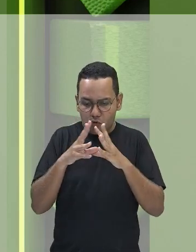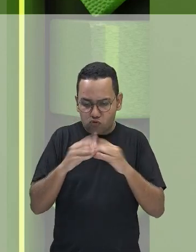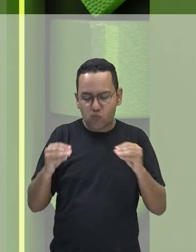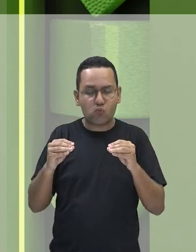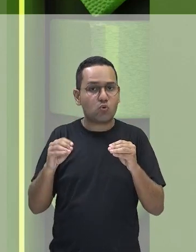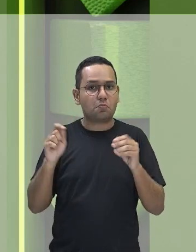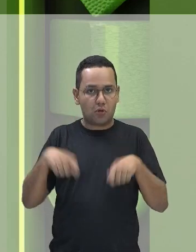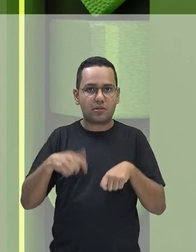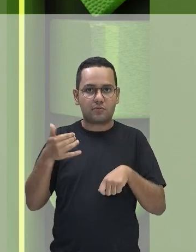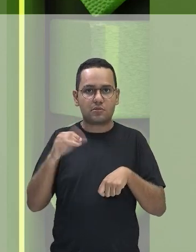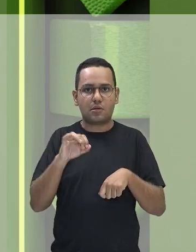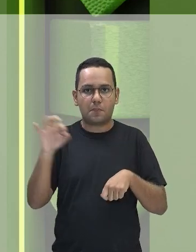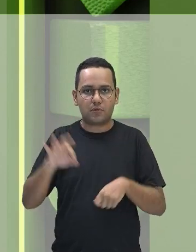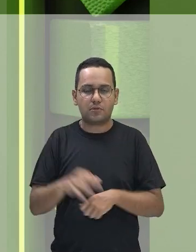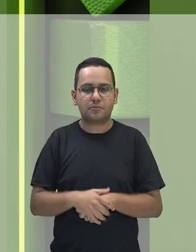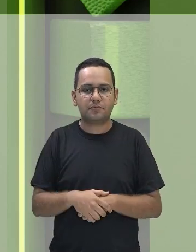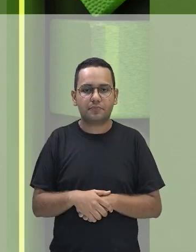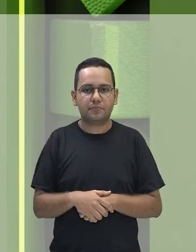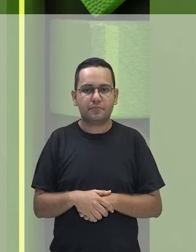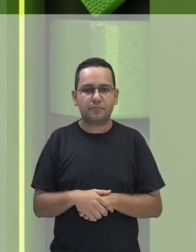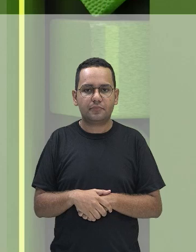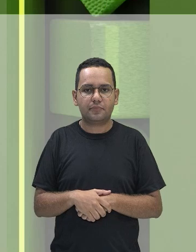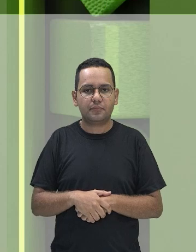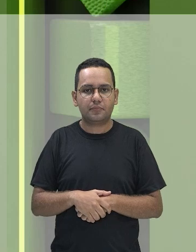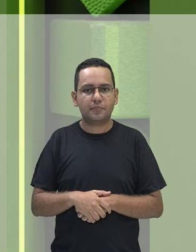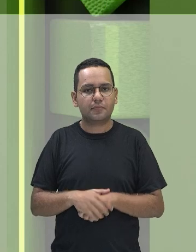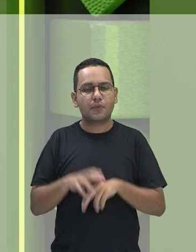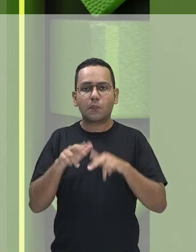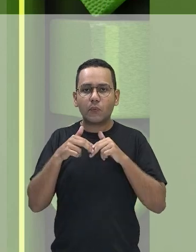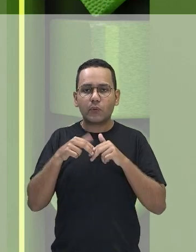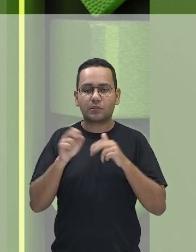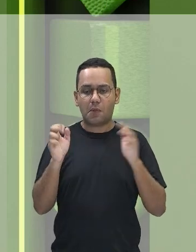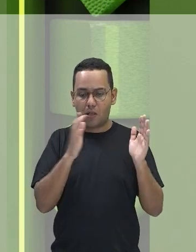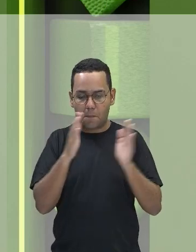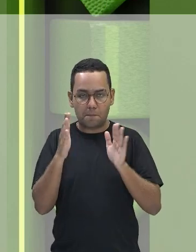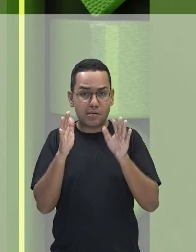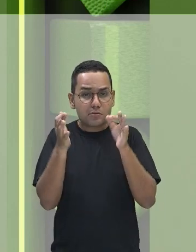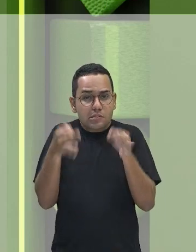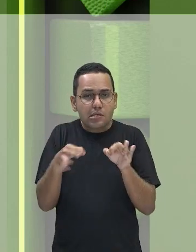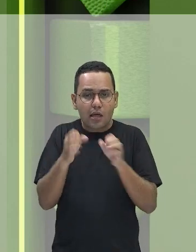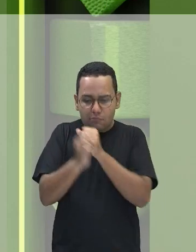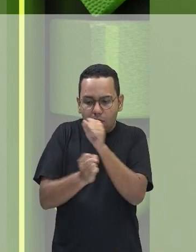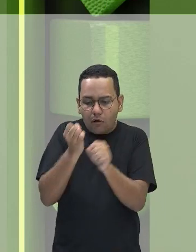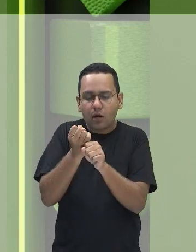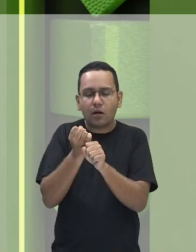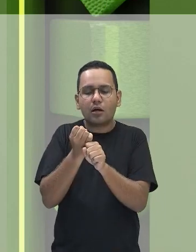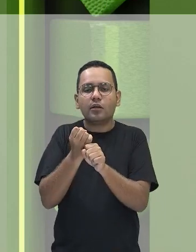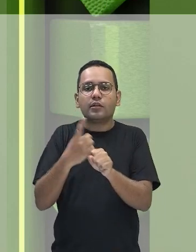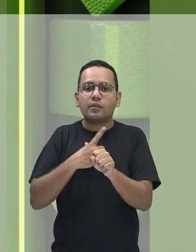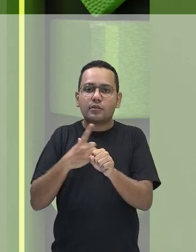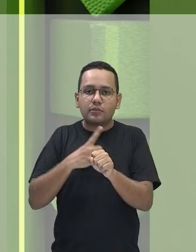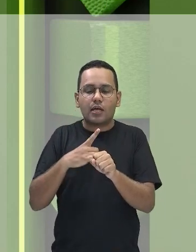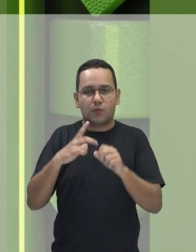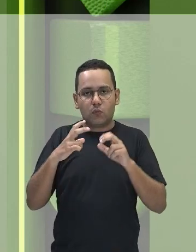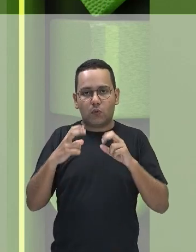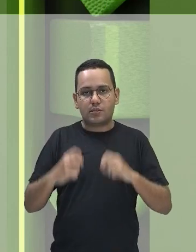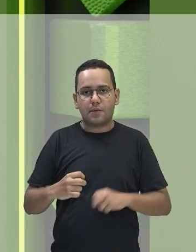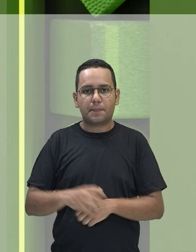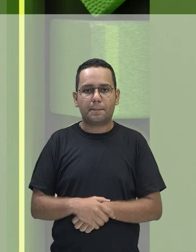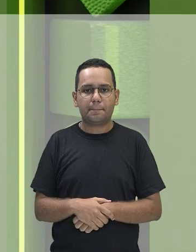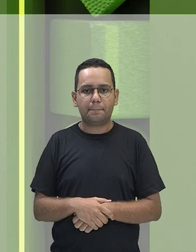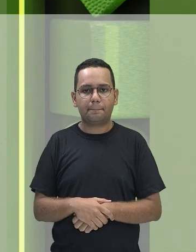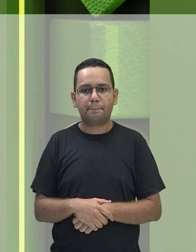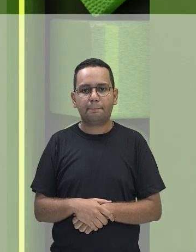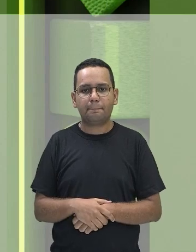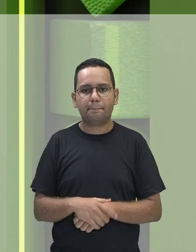Daí a importância das mulheres anualmente, periodicamente, realizarem esse exame. Ele, algumas vezes, acaba